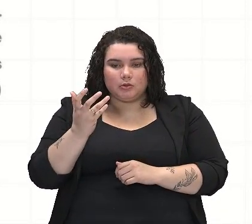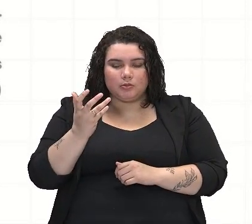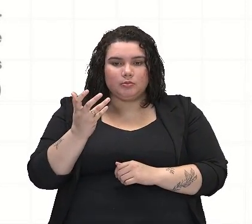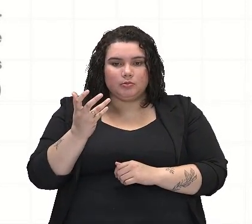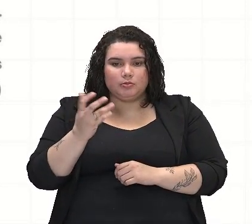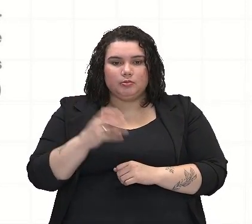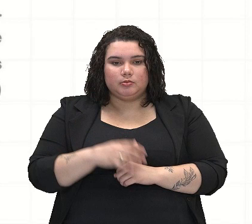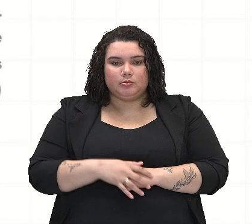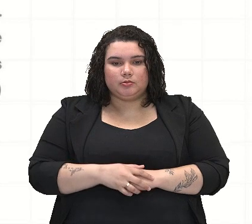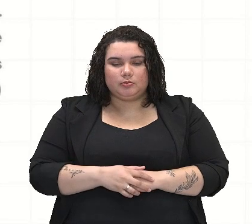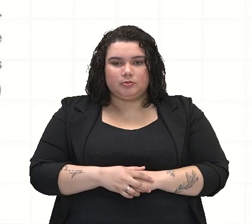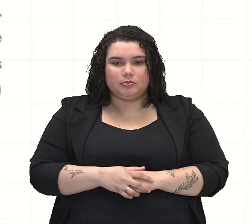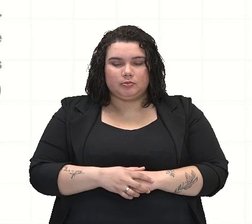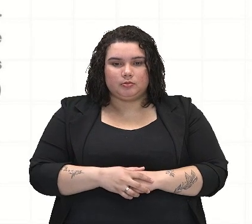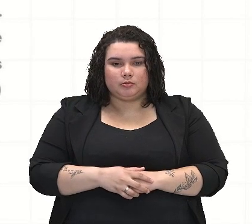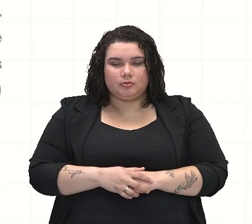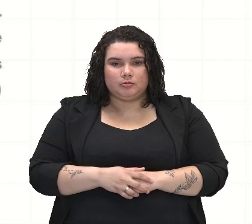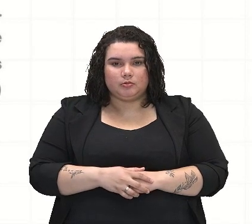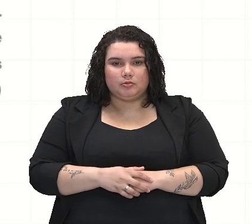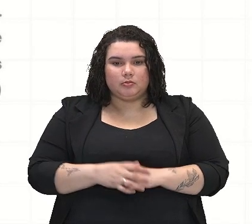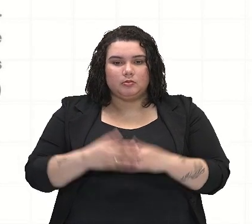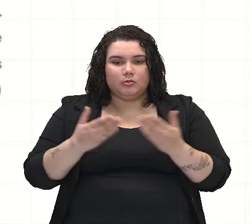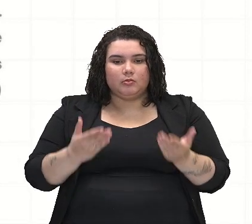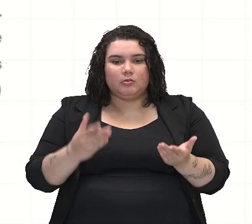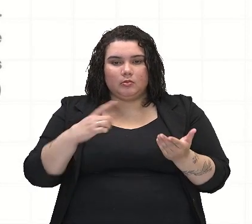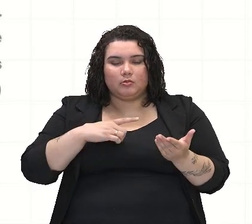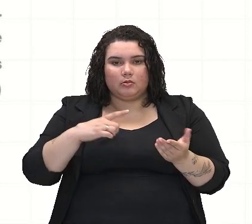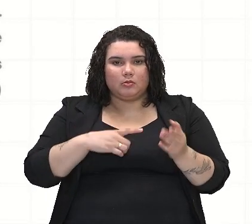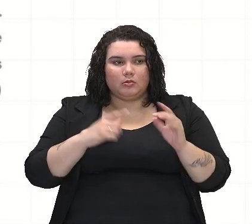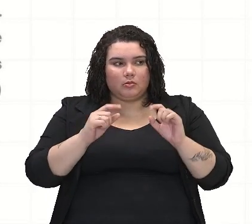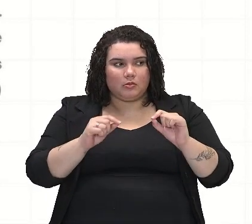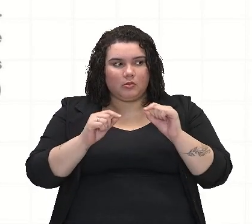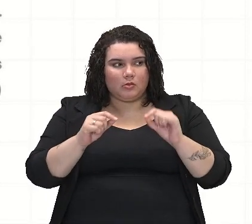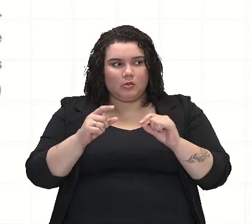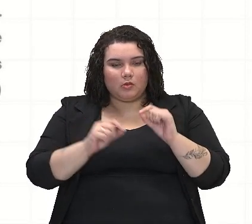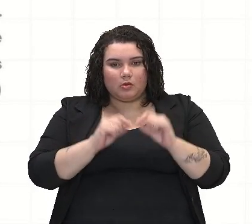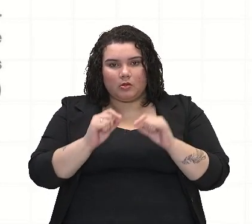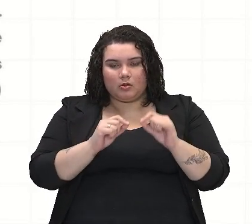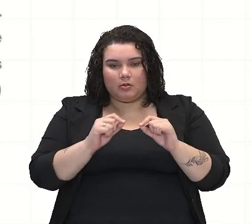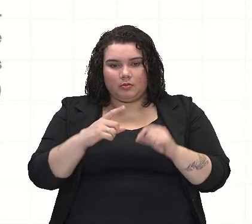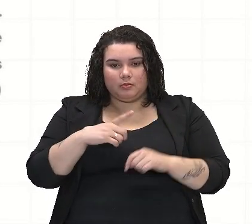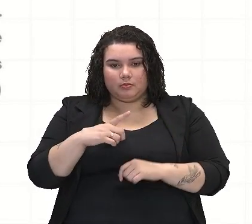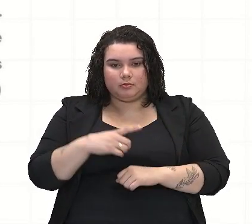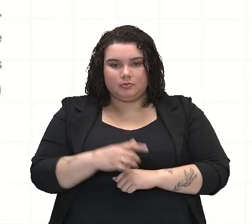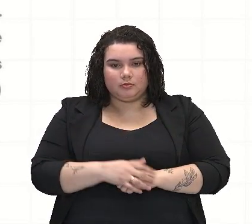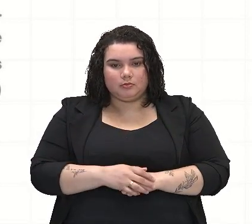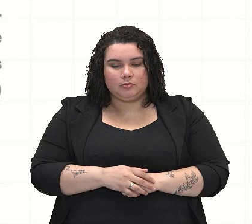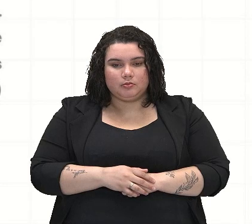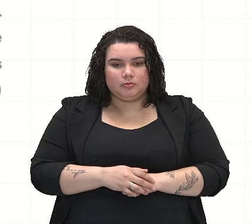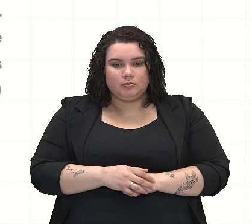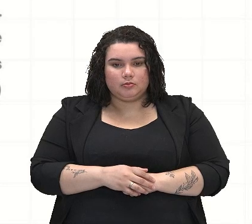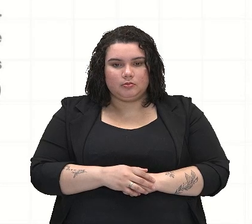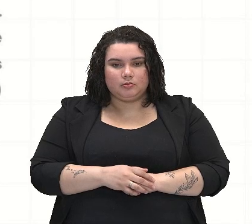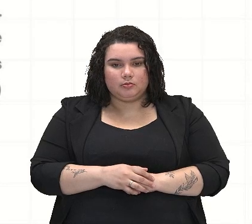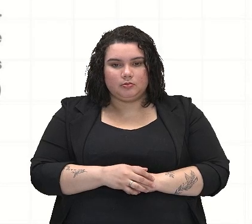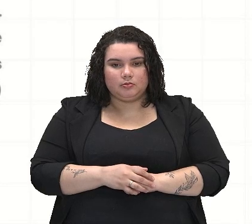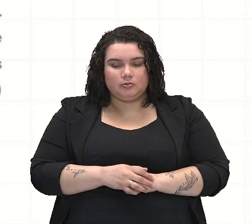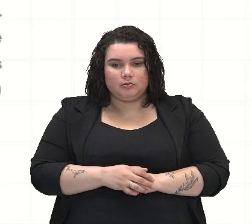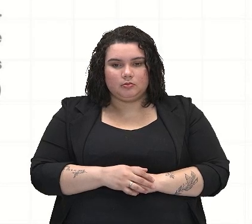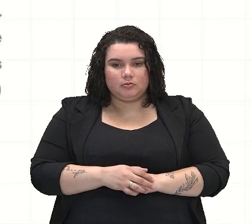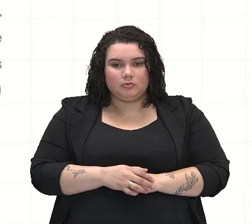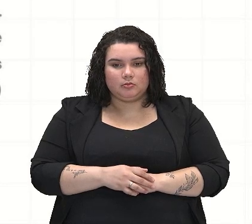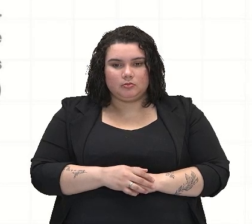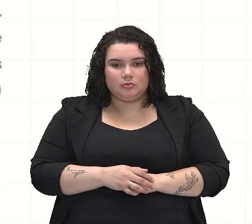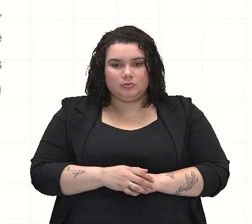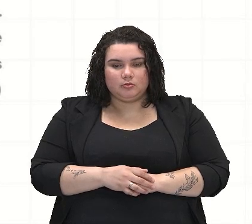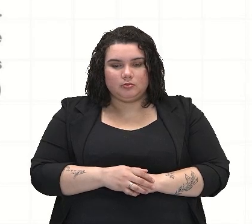né? Então, nós traçamos aqui, ó, né? Vamos dizer aqui que a nossa